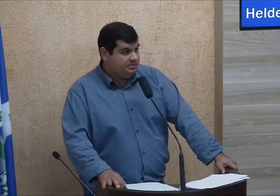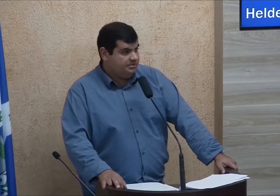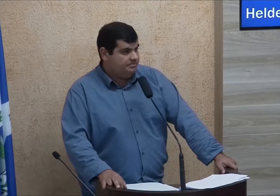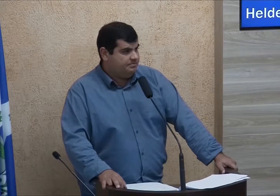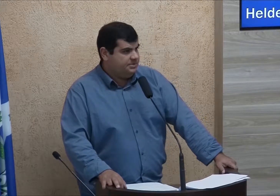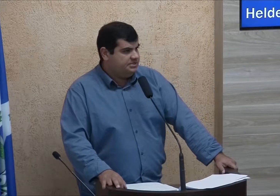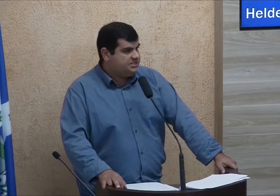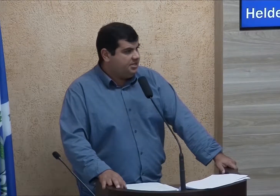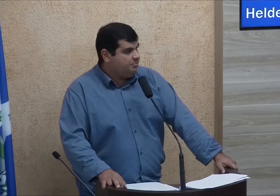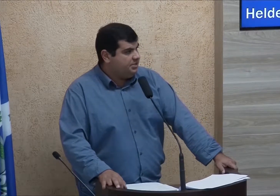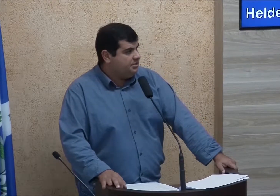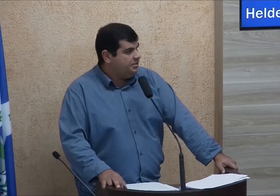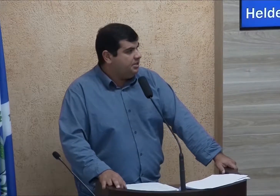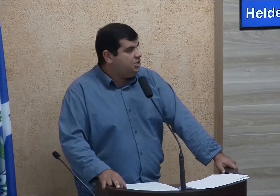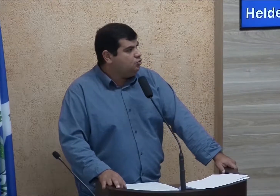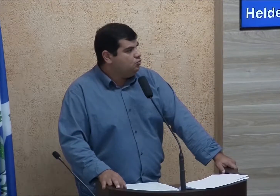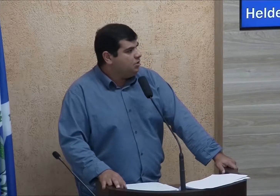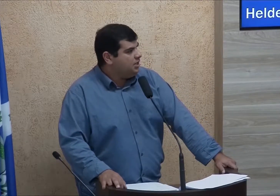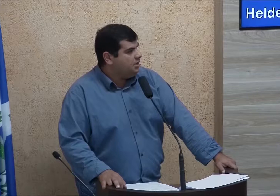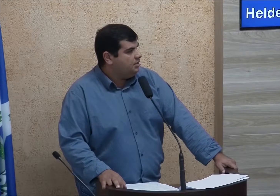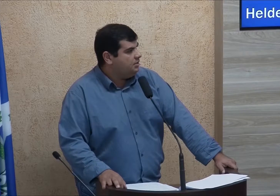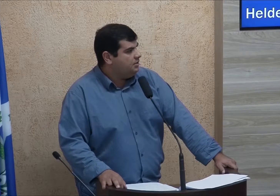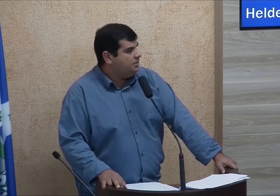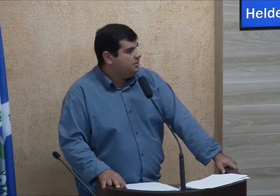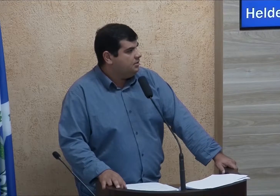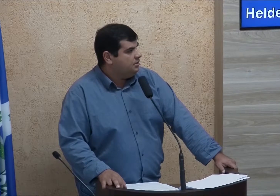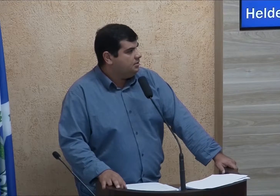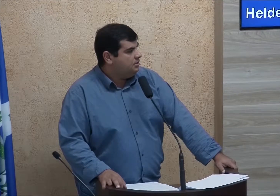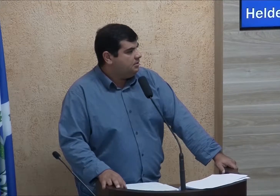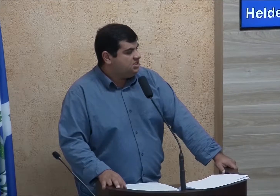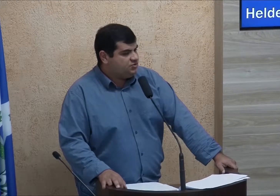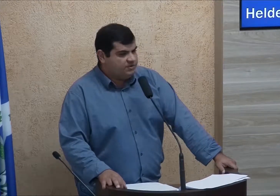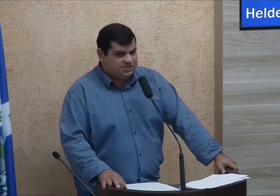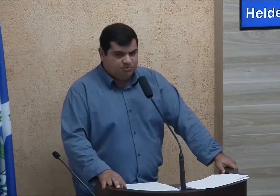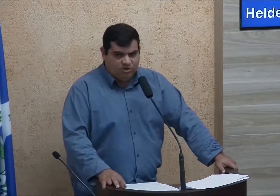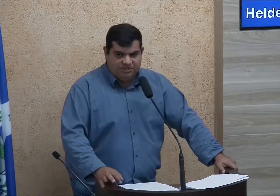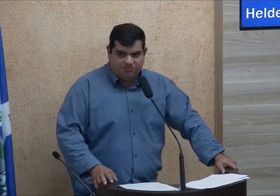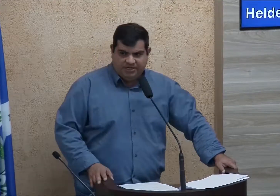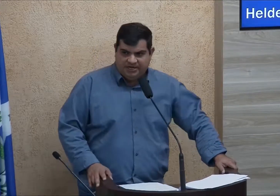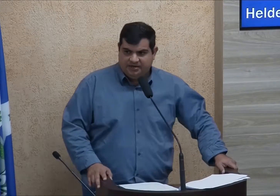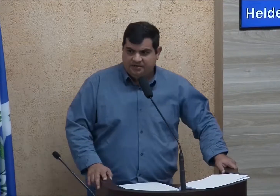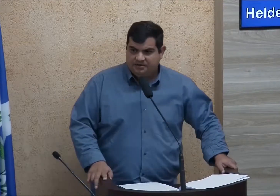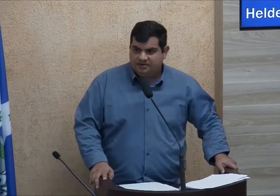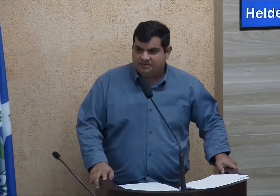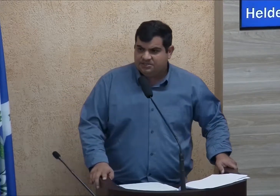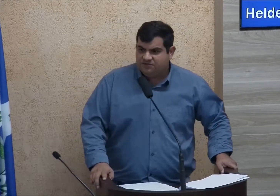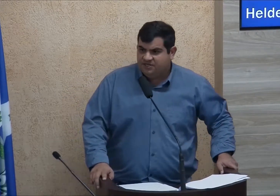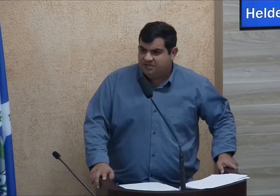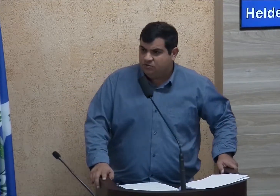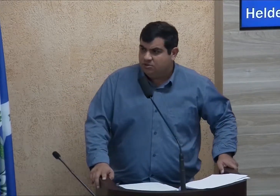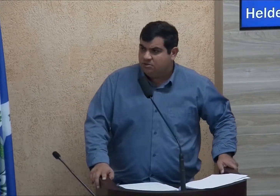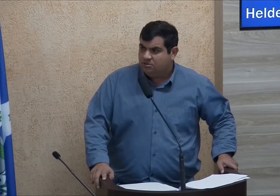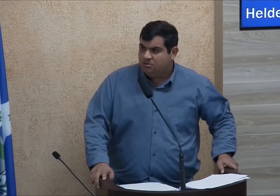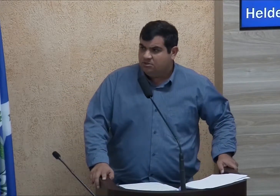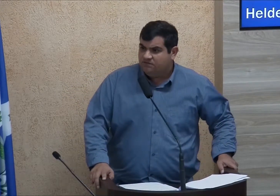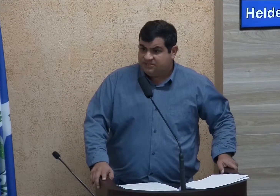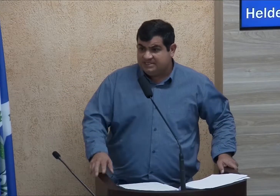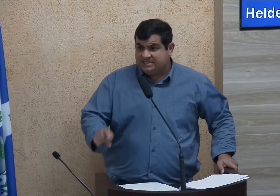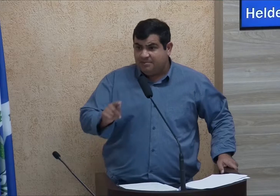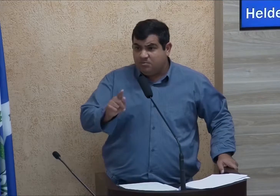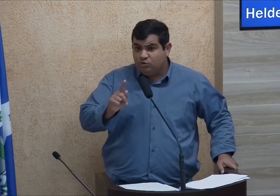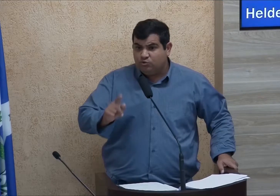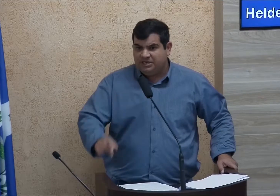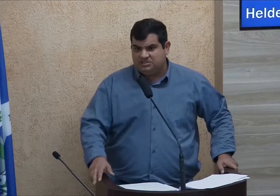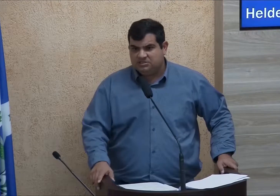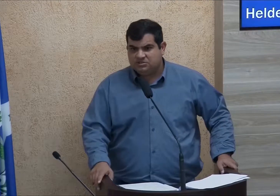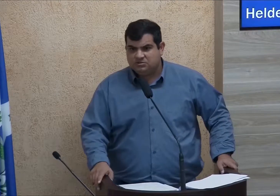Sempre. Sempre. E nunca. Isso vocês podem esperar deste vereador. Vocês